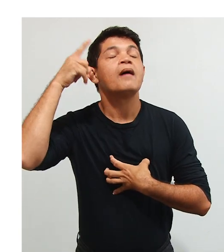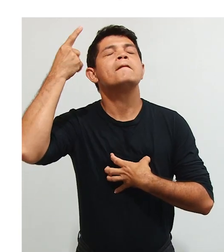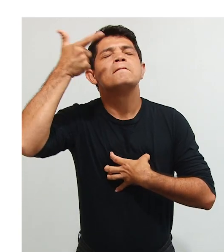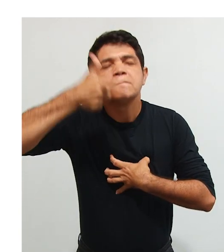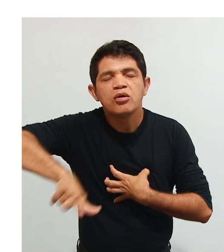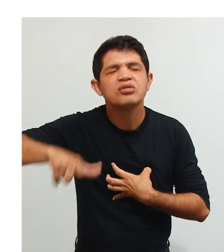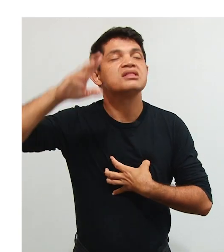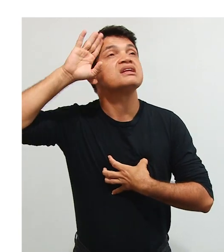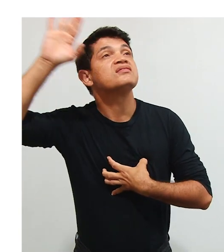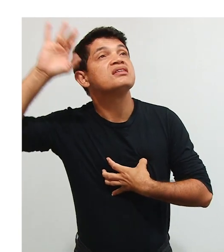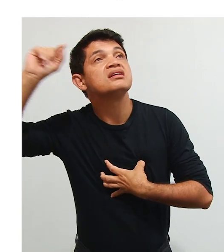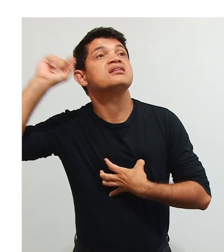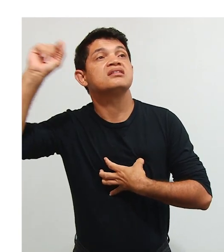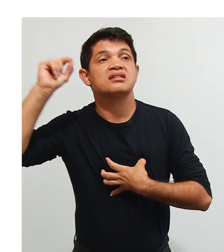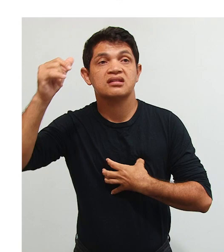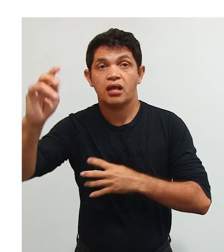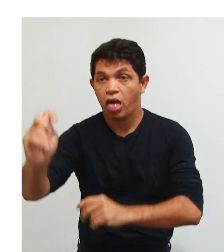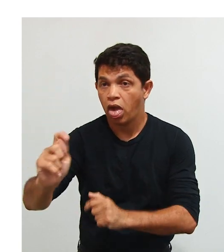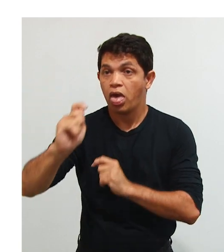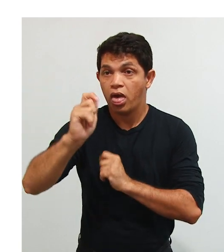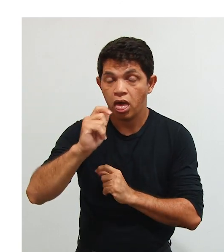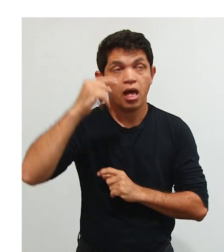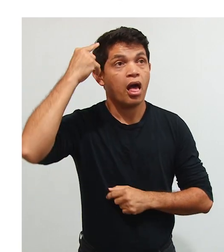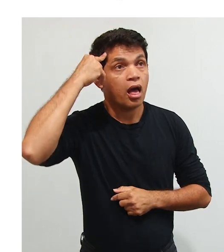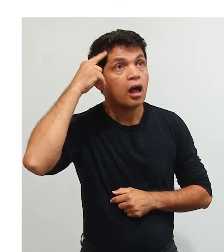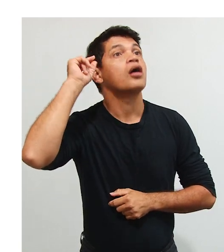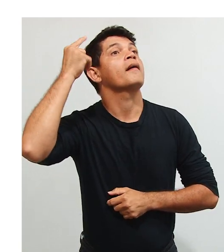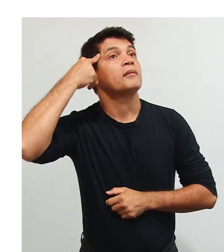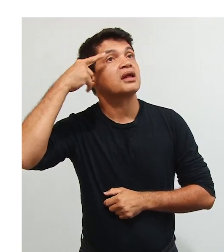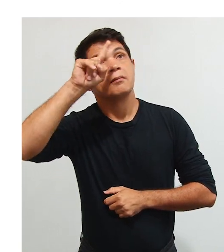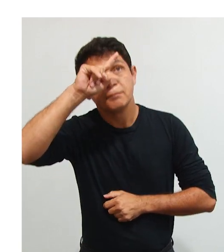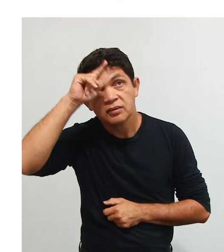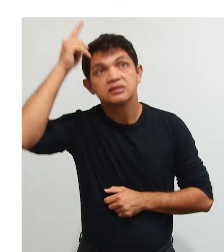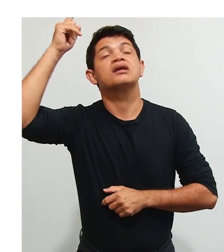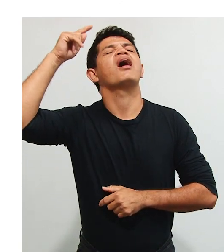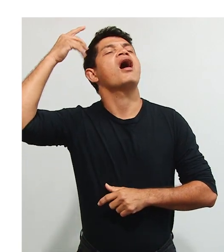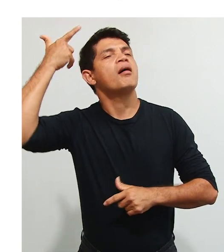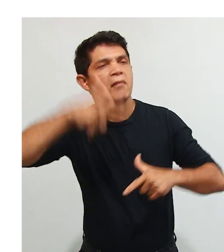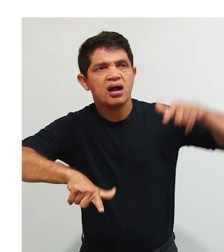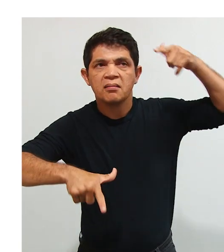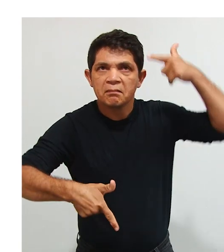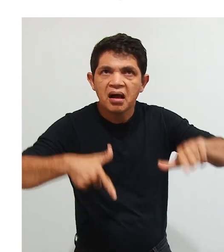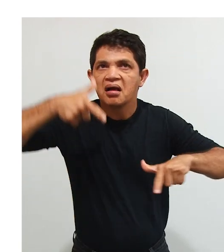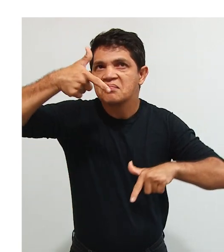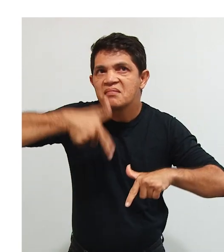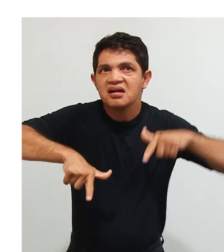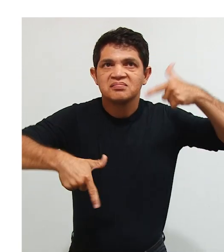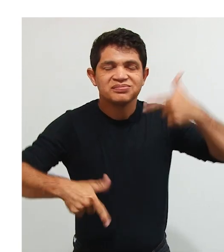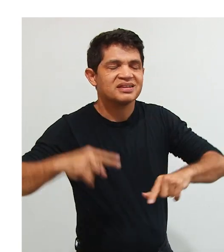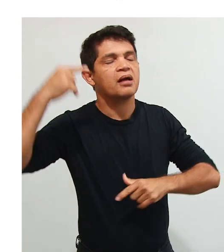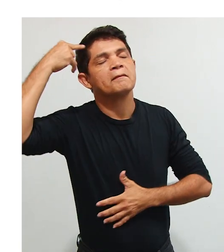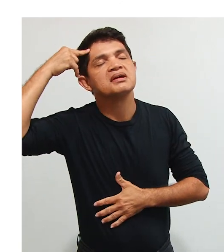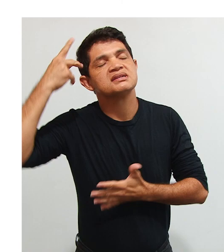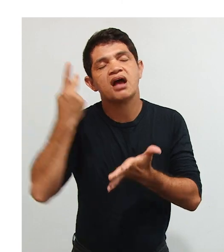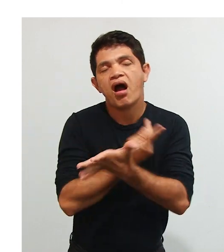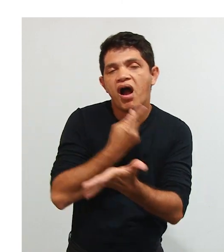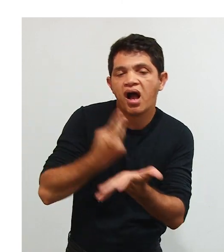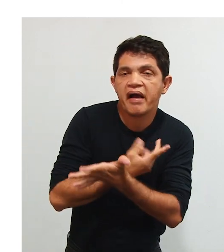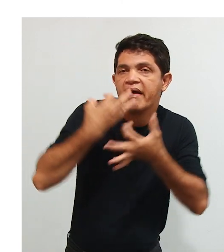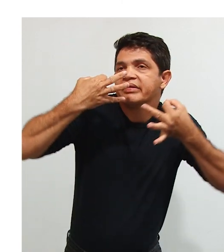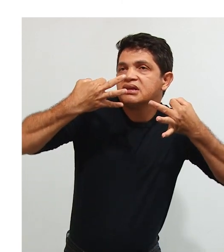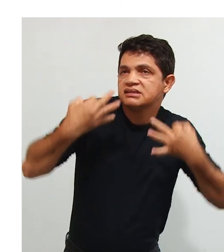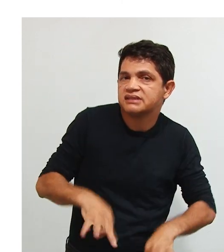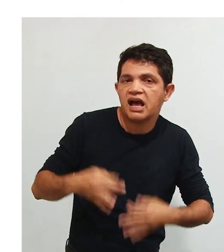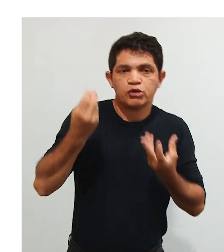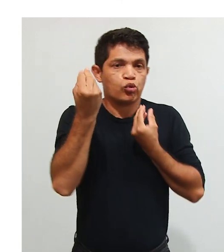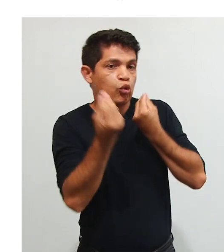vezes, nos enganamos com esse pensamento, porque a gente pensa muitas coisas erradas o tempo inteiro, muitas coisas